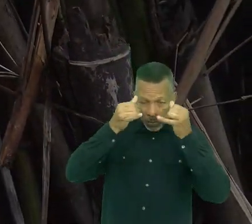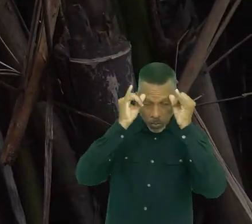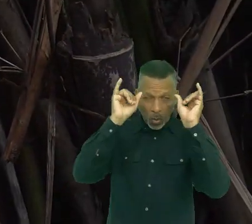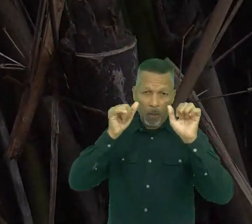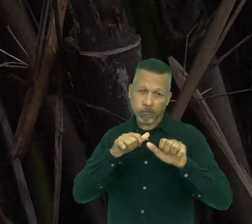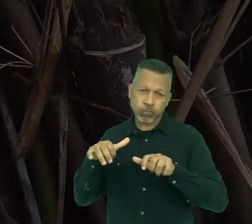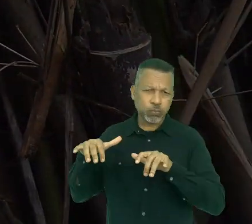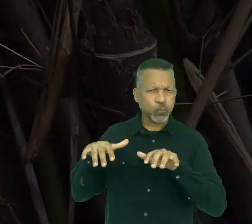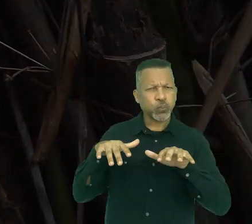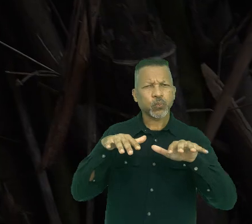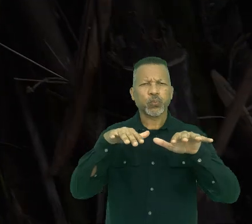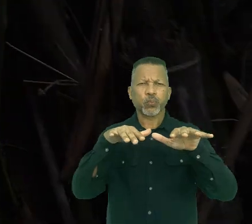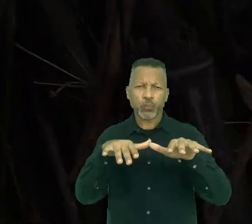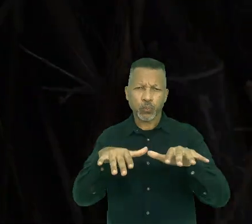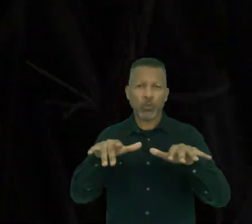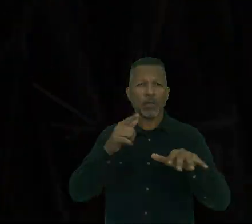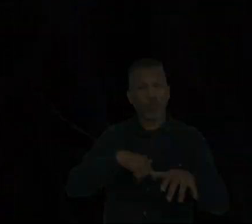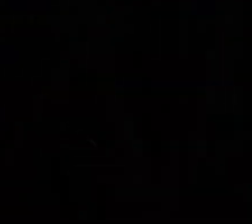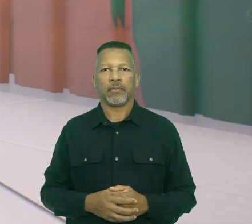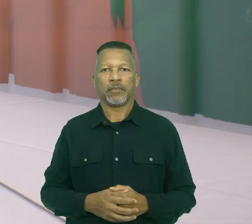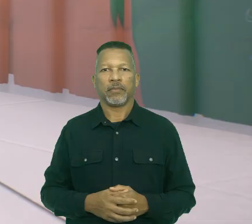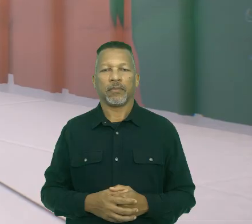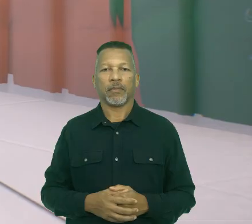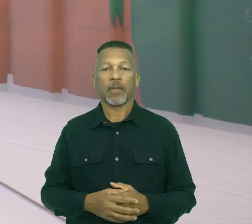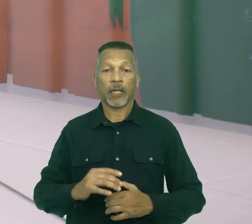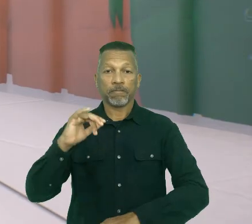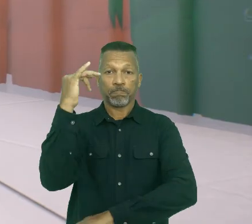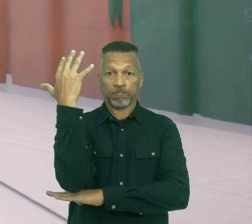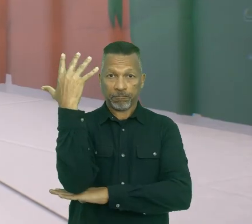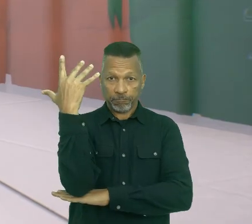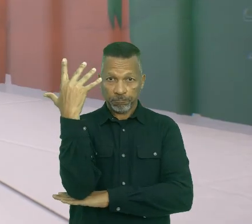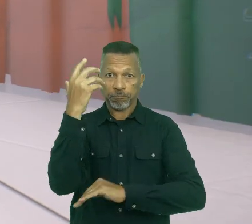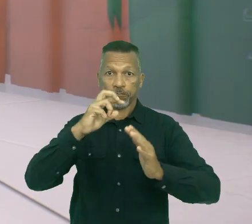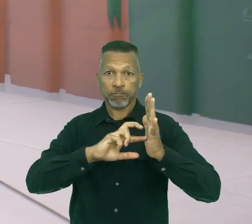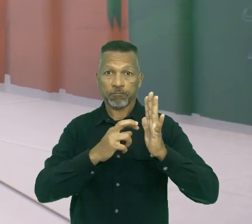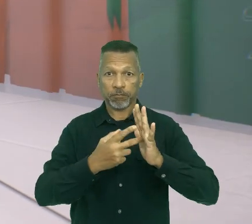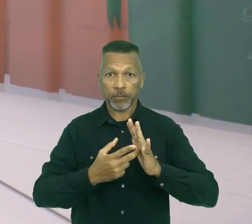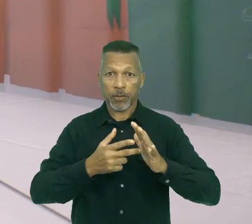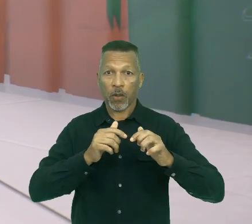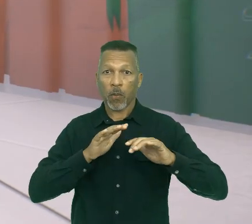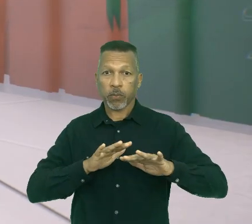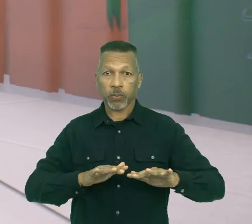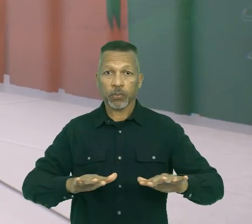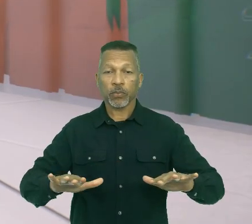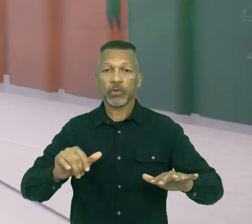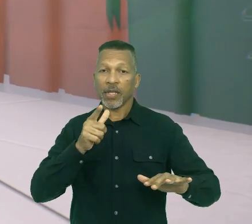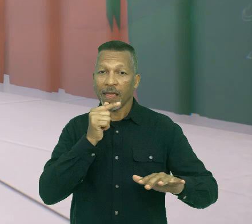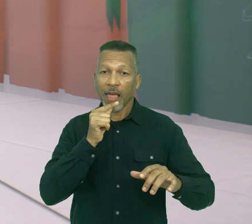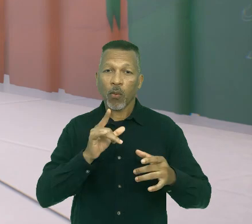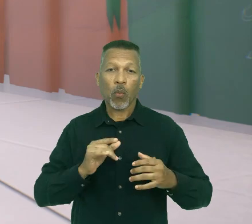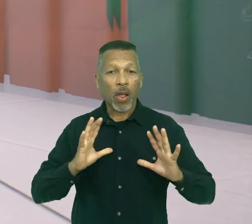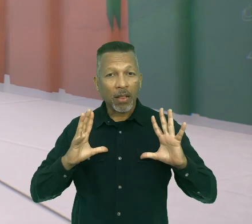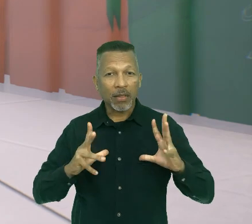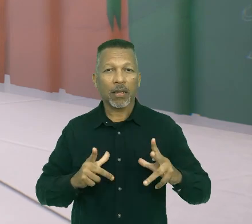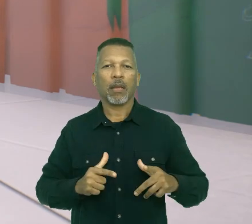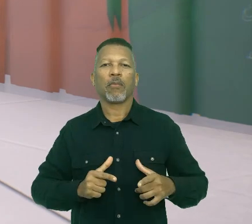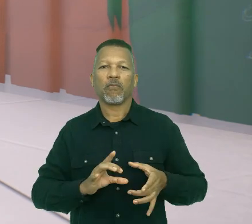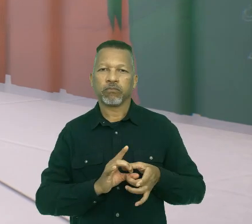boi, passa boiada, onde passa as morenas. Ipatinga, que significa pouso de água limpa, foi emancipada